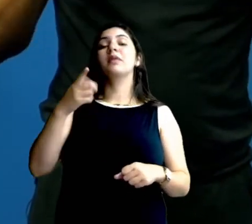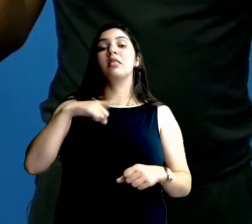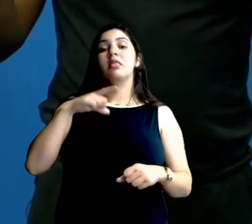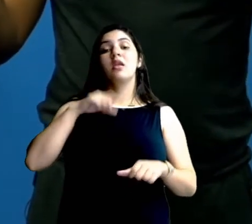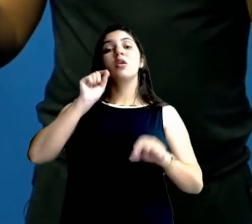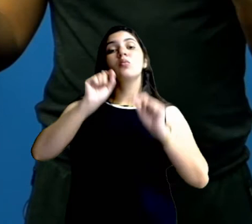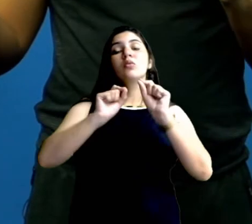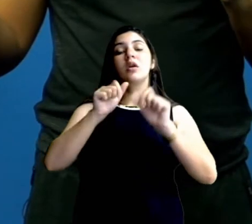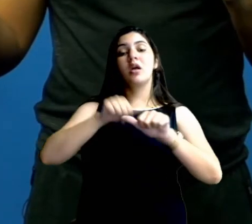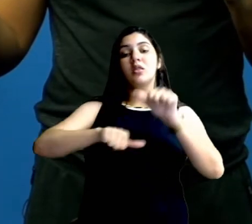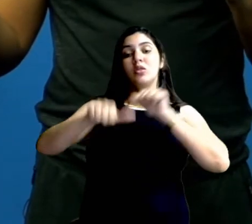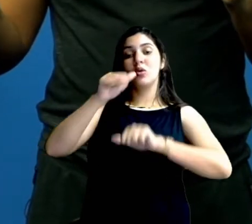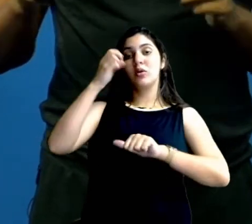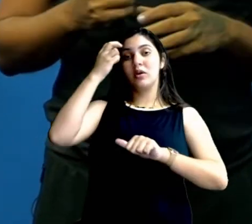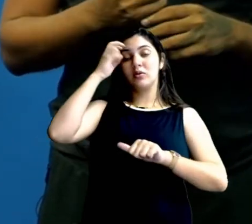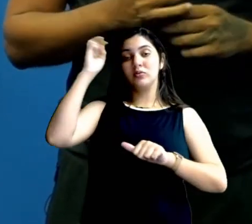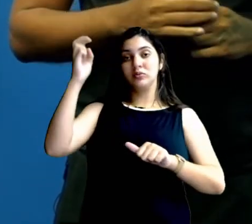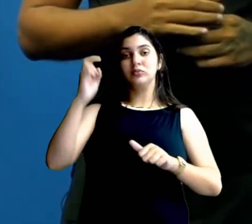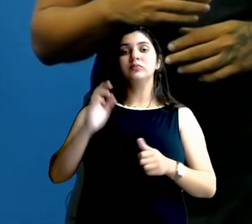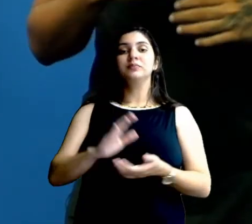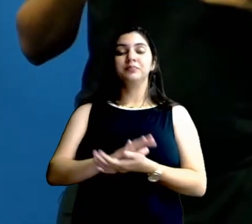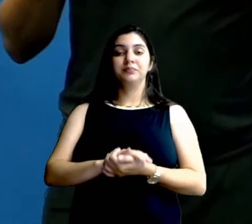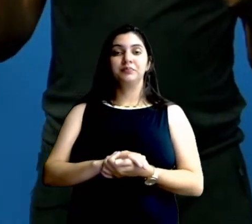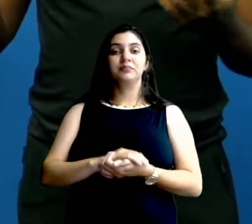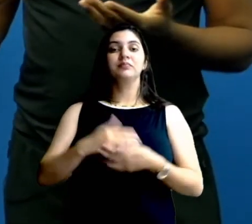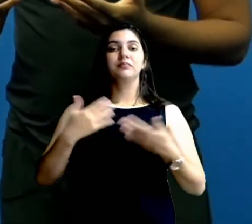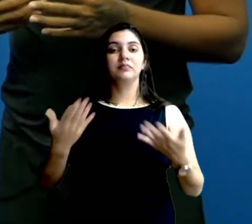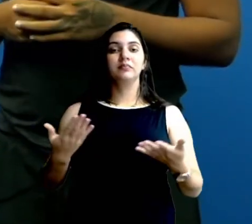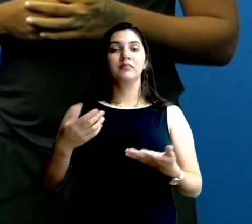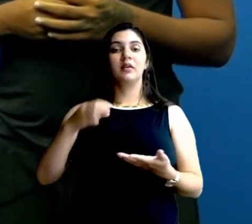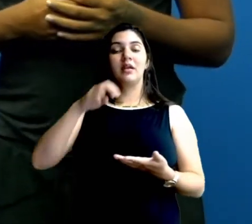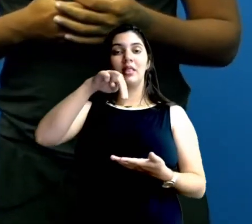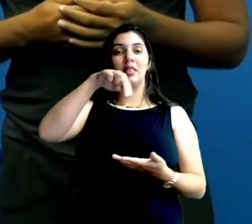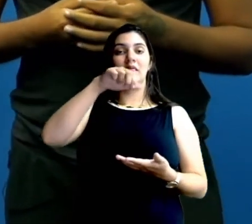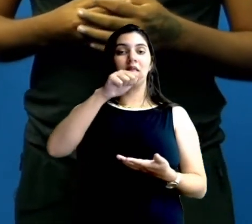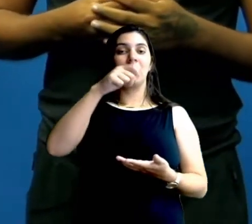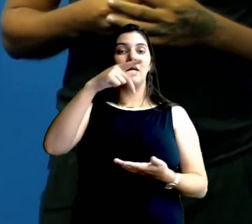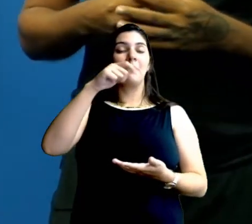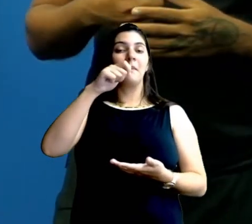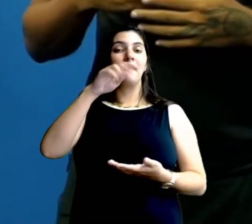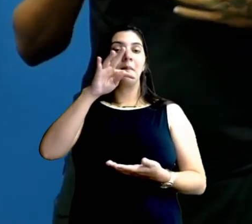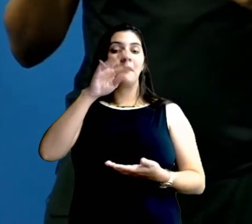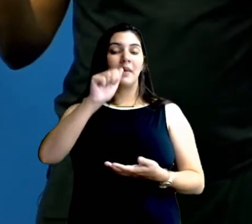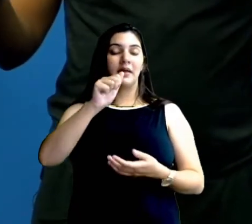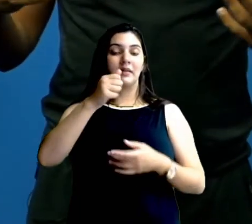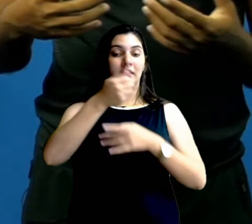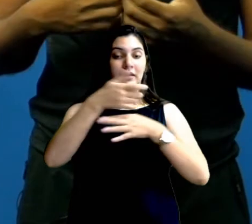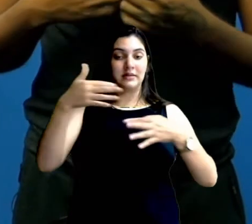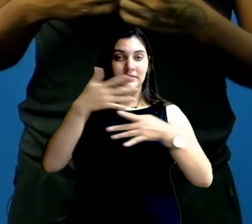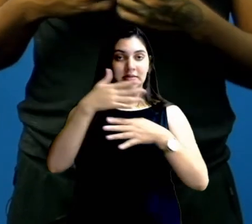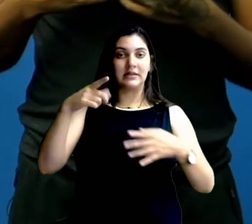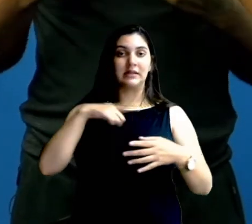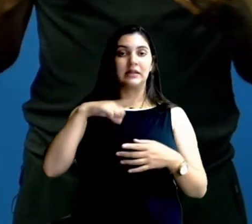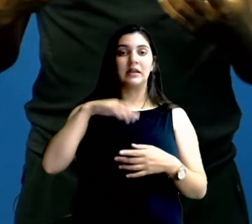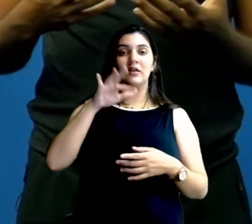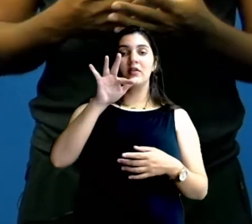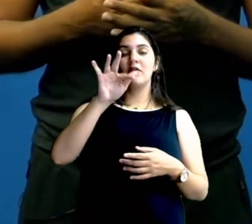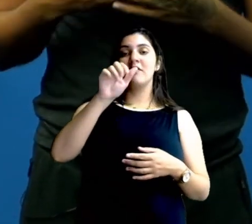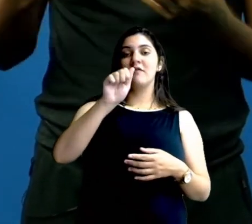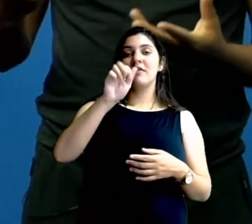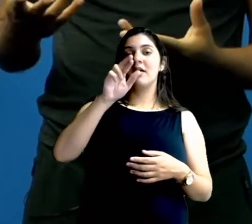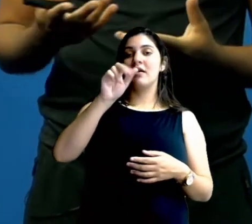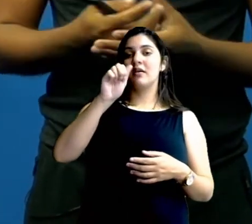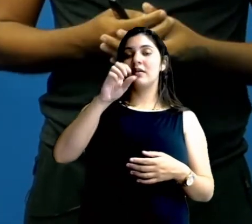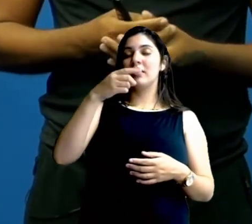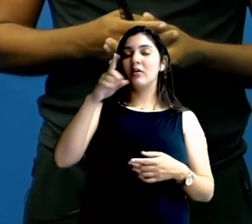que eu falei para vocês né anteriormen sabe em napata quero a cidade né os faróis não é o os